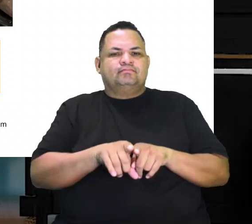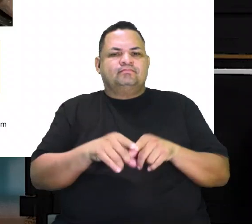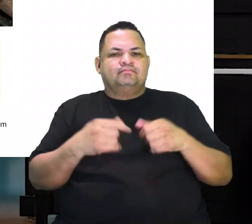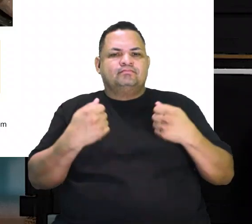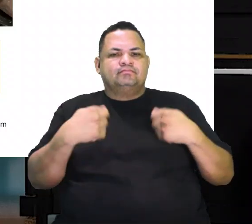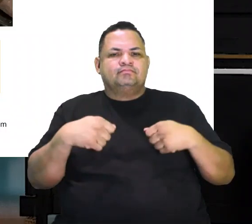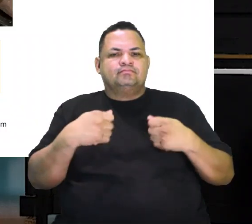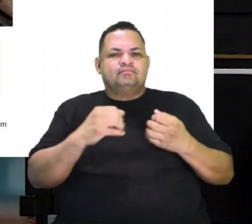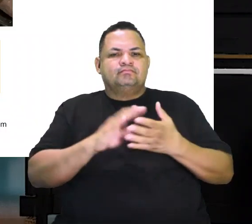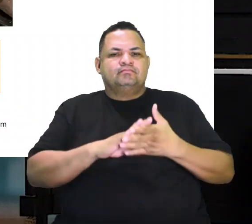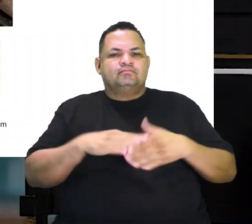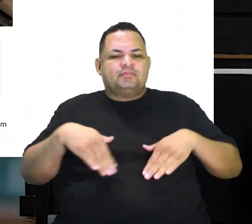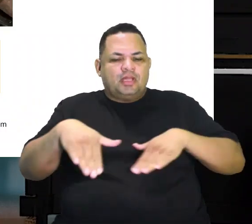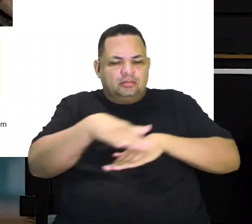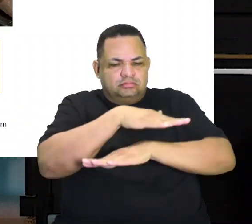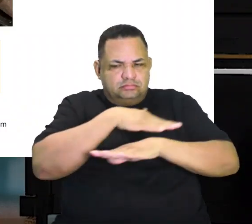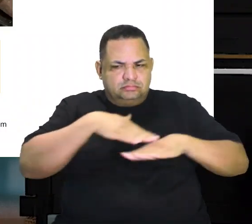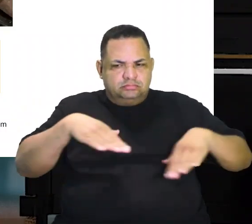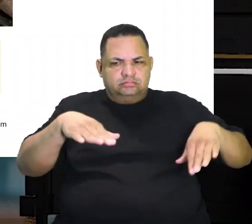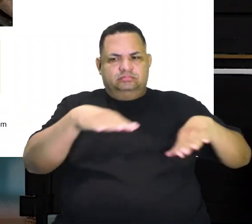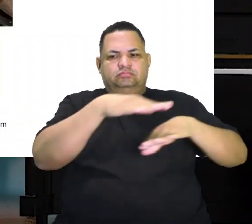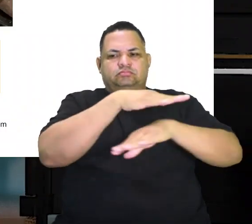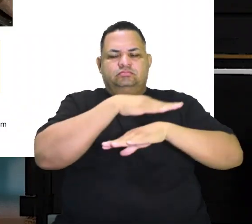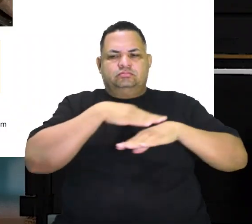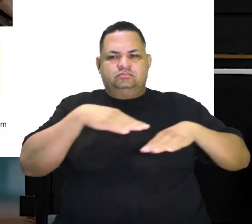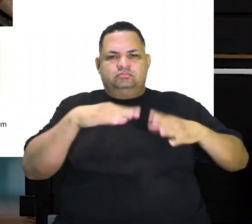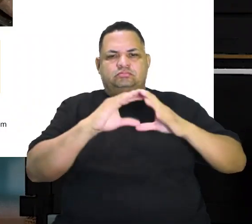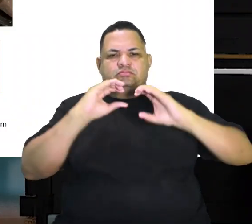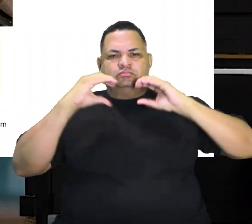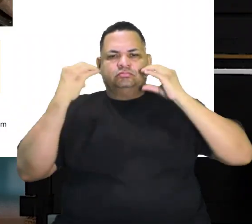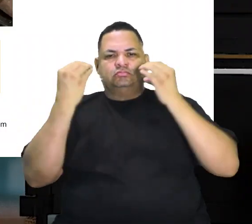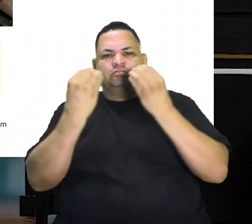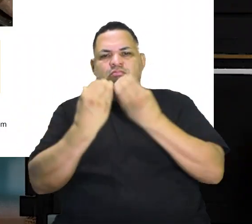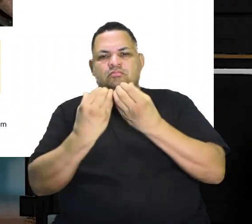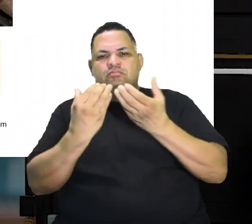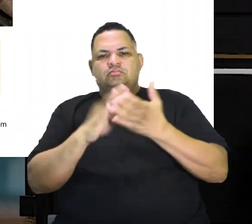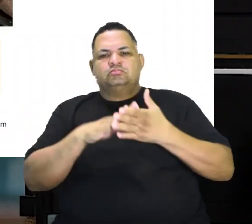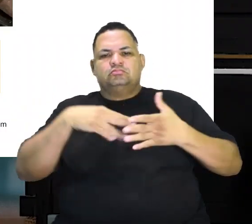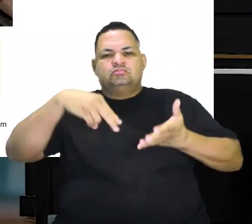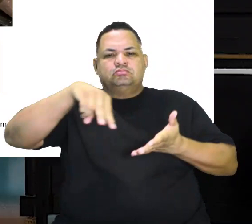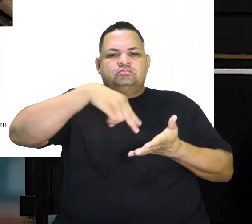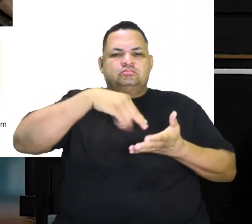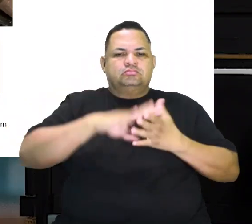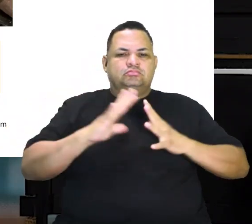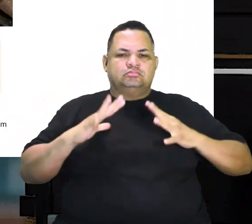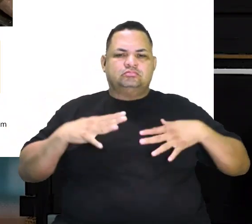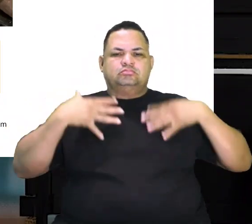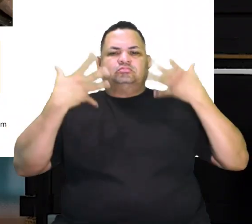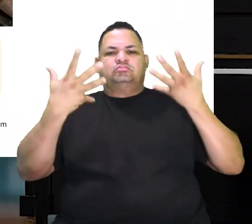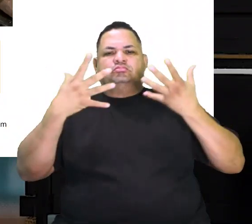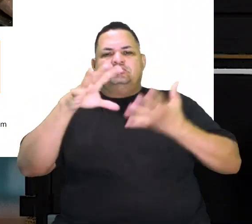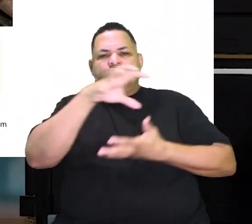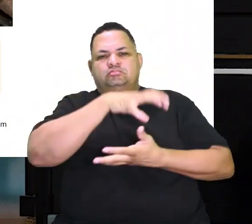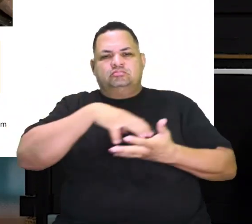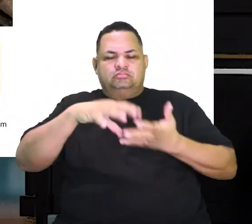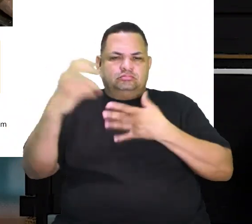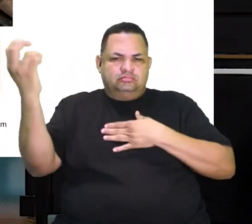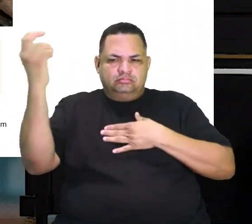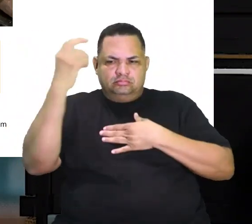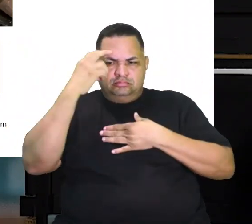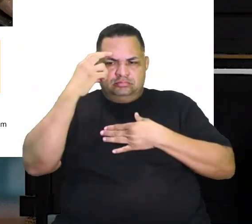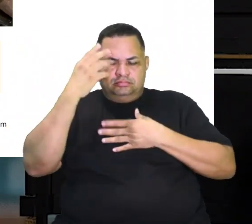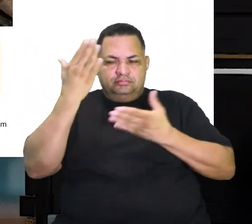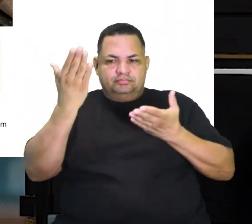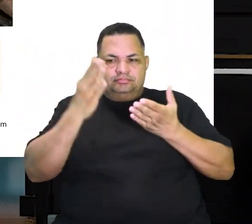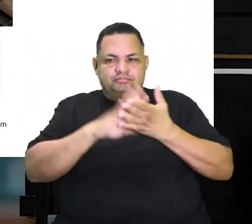poderia falar, para rituais ali, né, da comunidade, seja danças, festas, manifestação cultural,